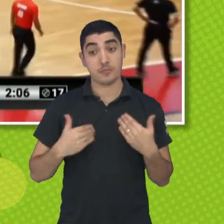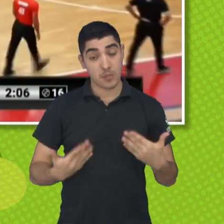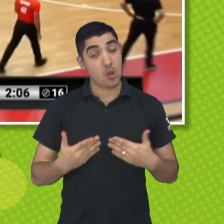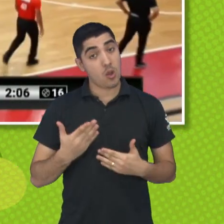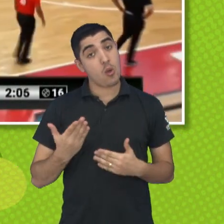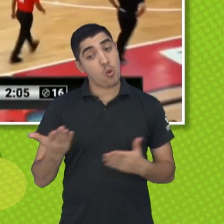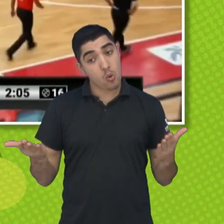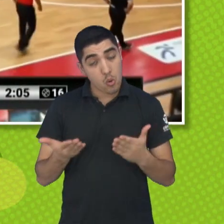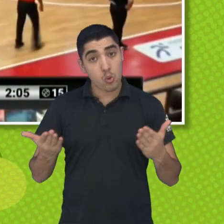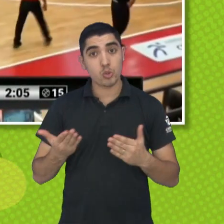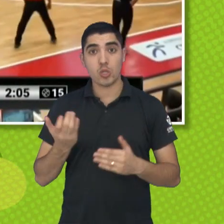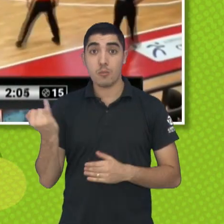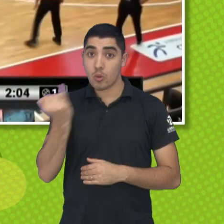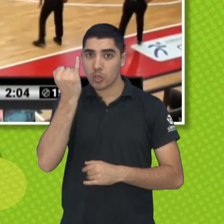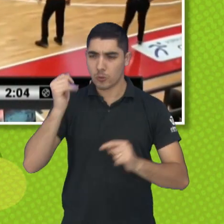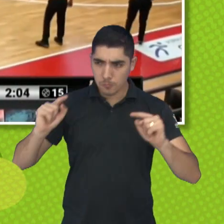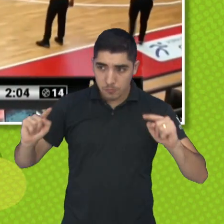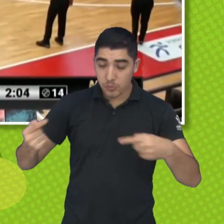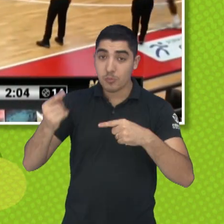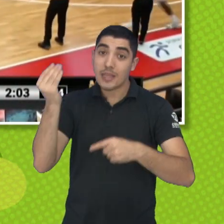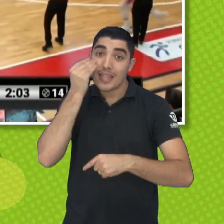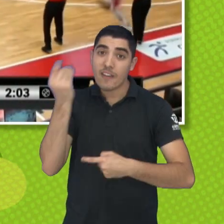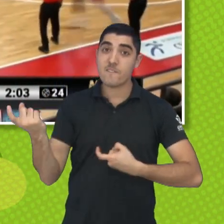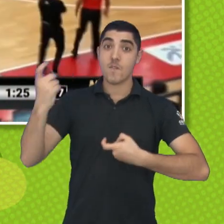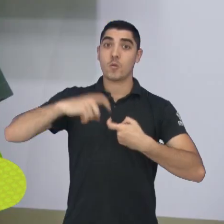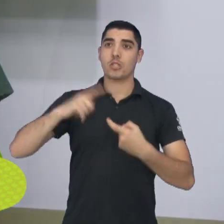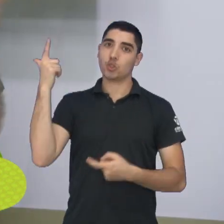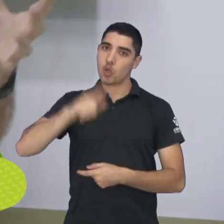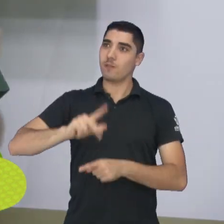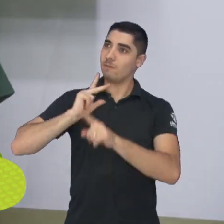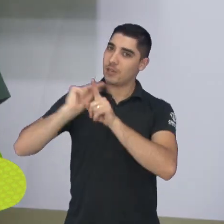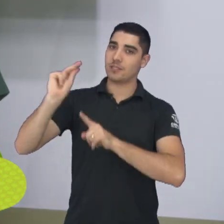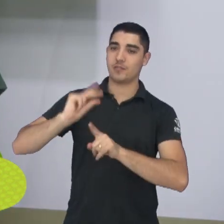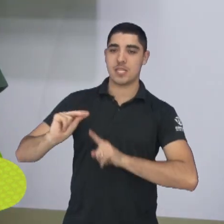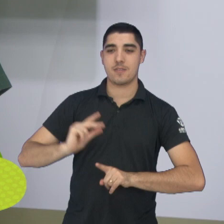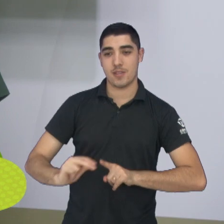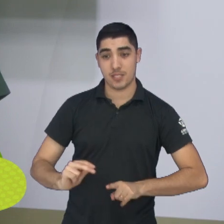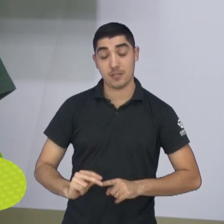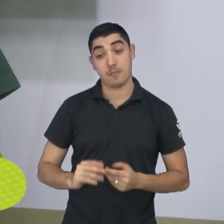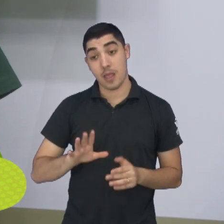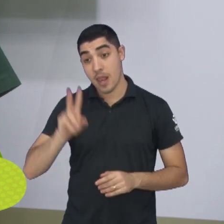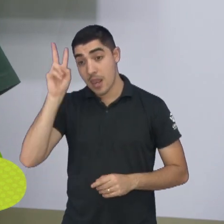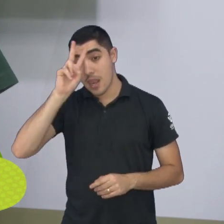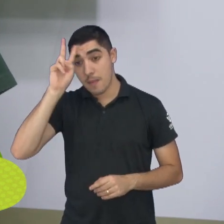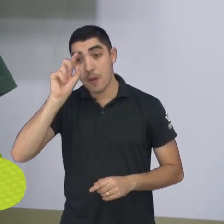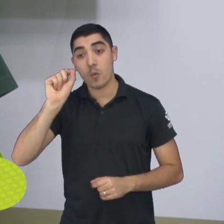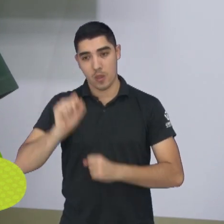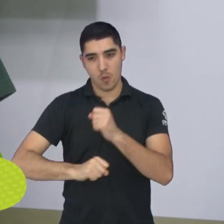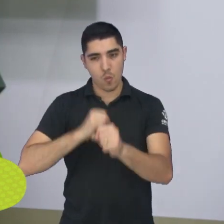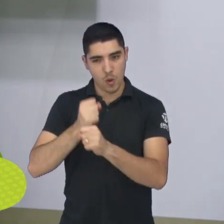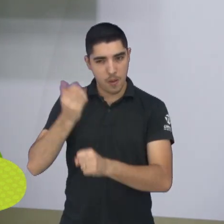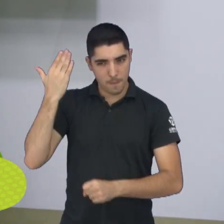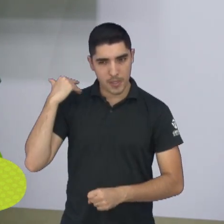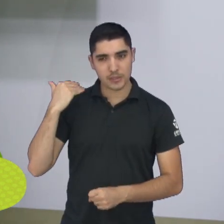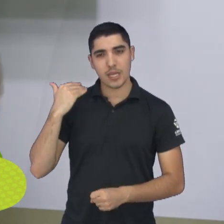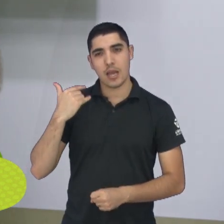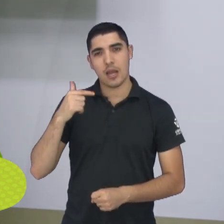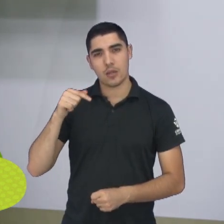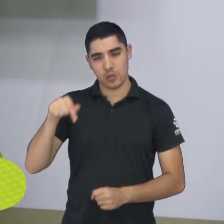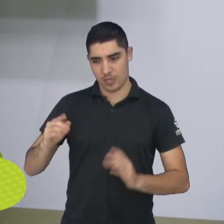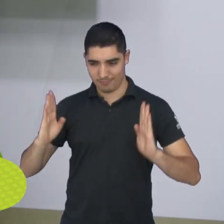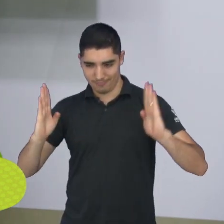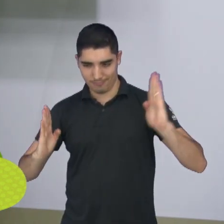José tentar voltar ao caminho das vitórias, e lembrando que esse ano, né, o ano passado, essa temporada, né,